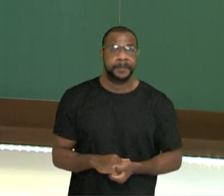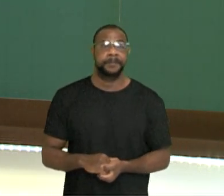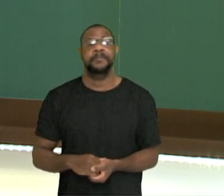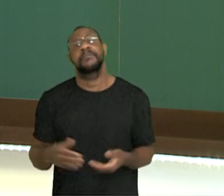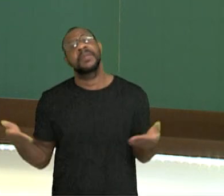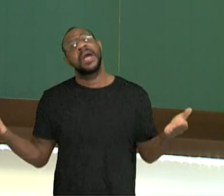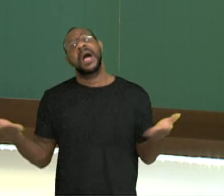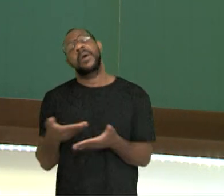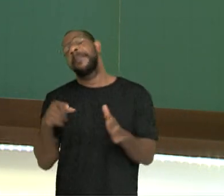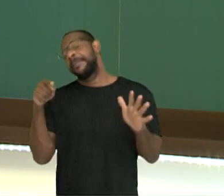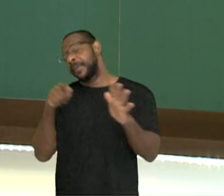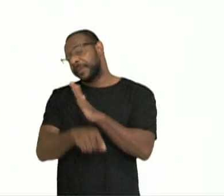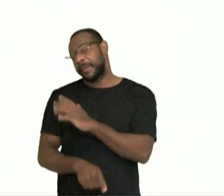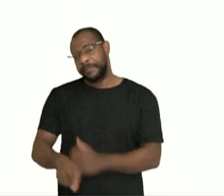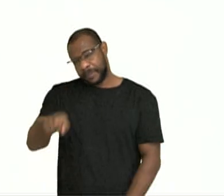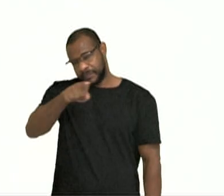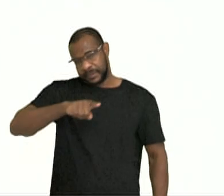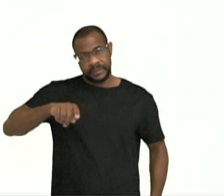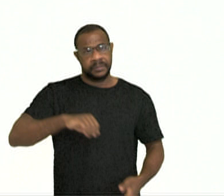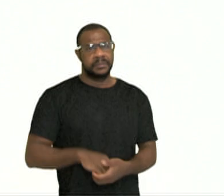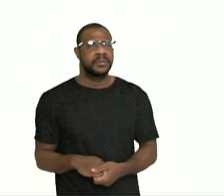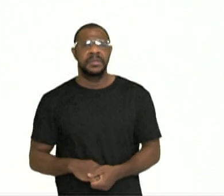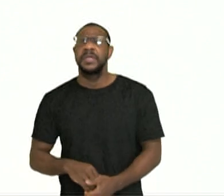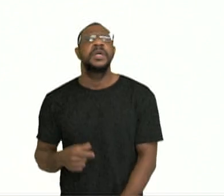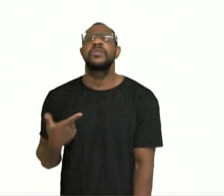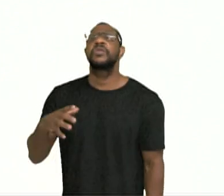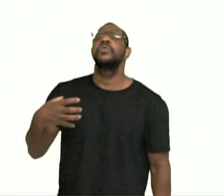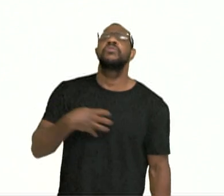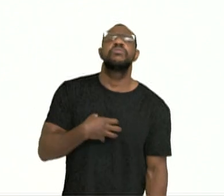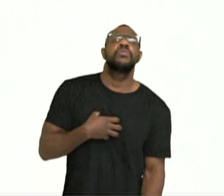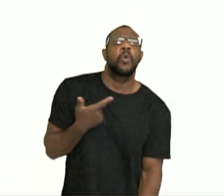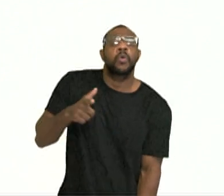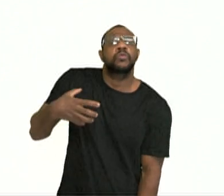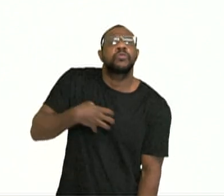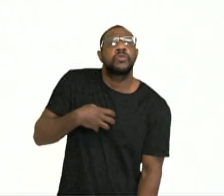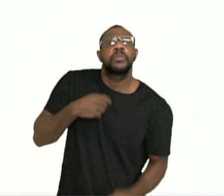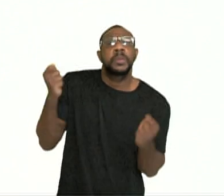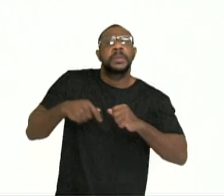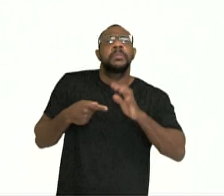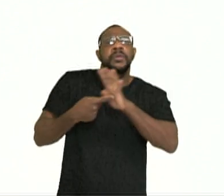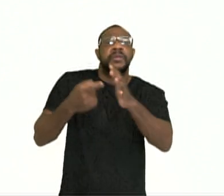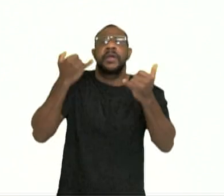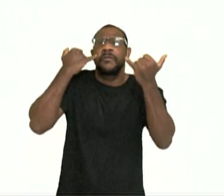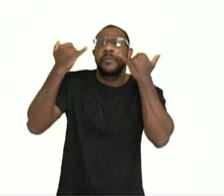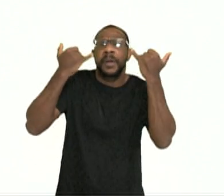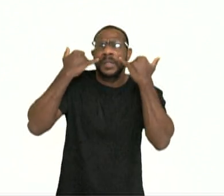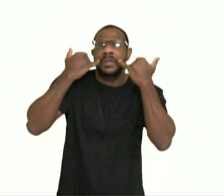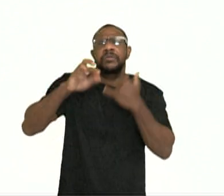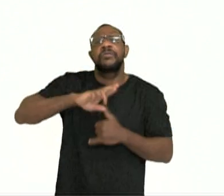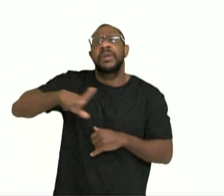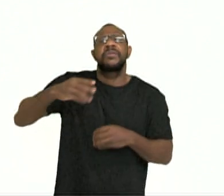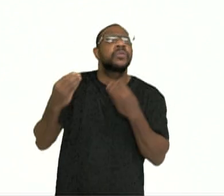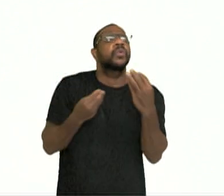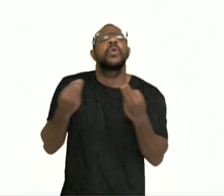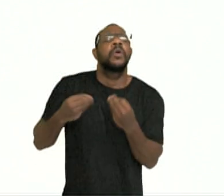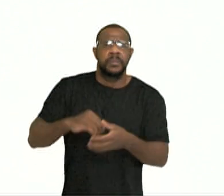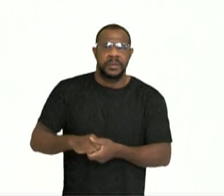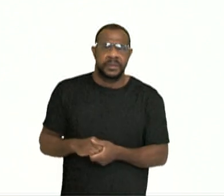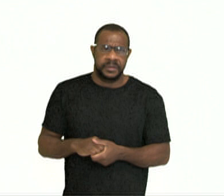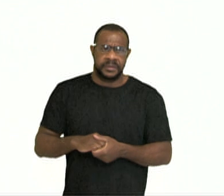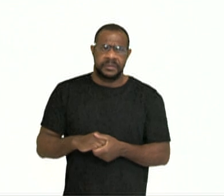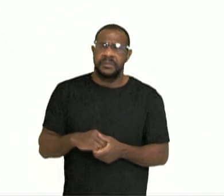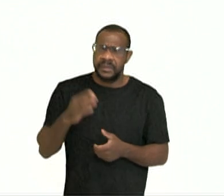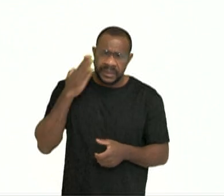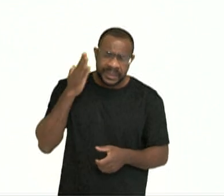Agora eu quero perguntar para vocês, de que outra forma podemos representar os dados e as informações lidas na notícia?